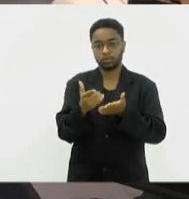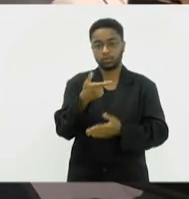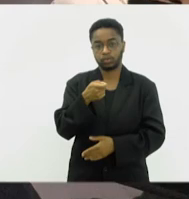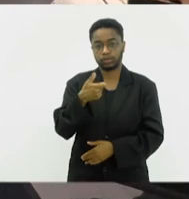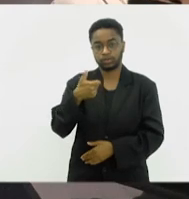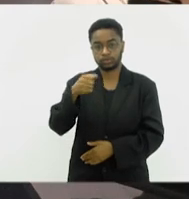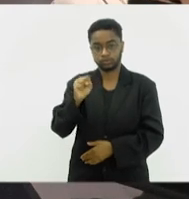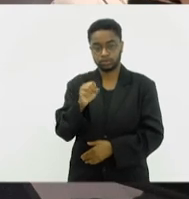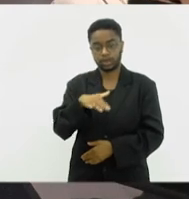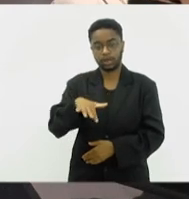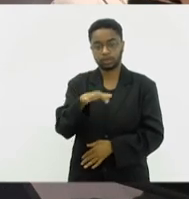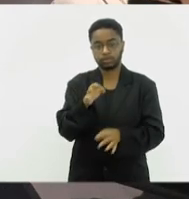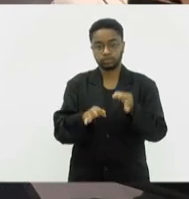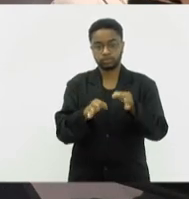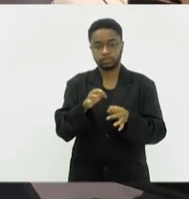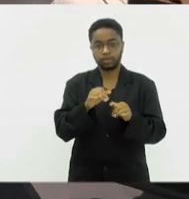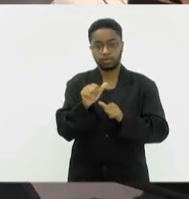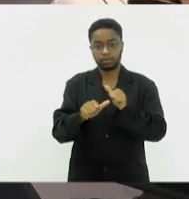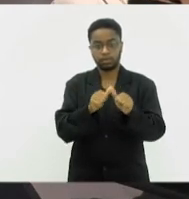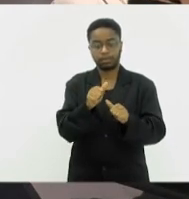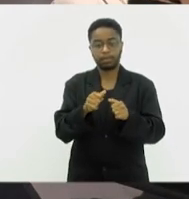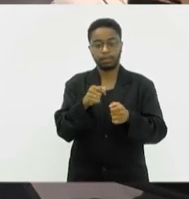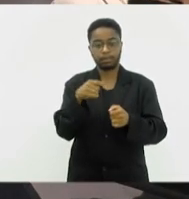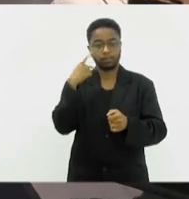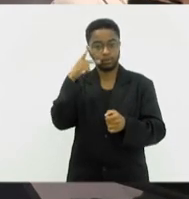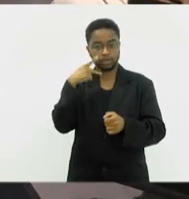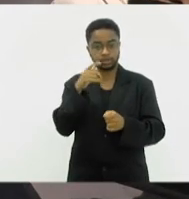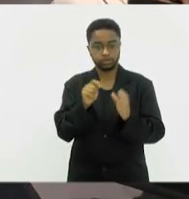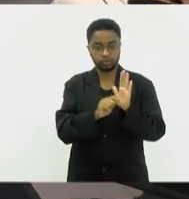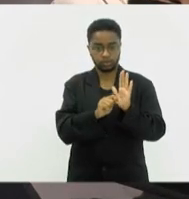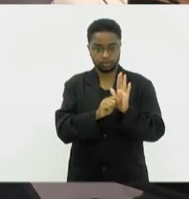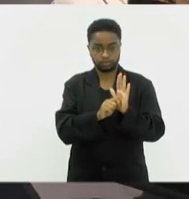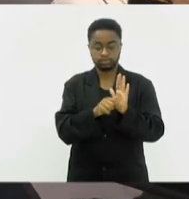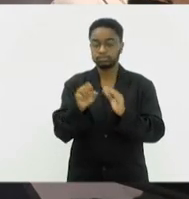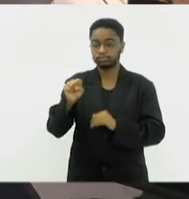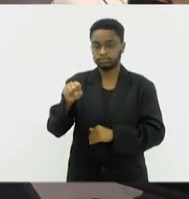rede jurídica pela reforma da política de drogas. Sim. Não é isso? Sim, a